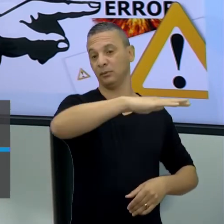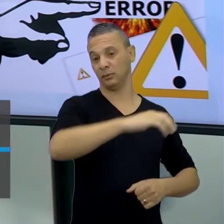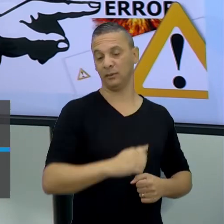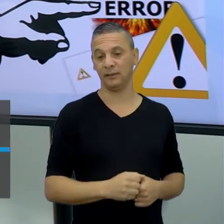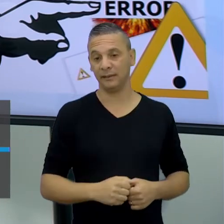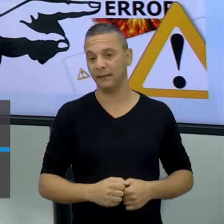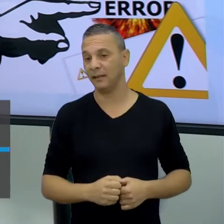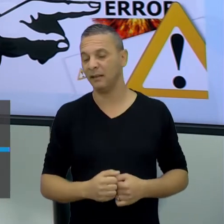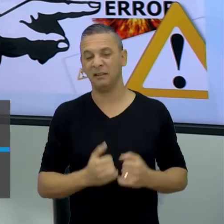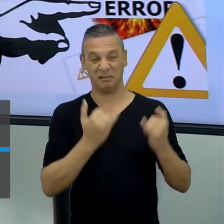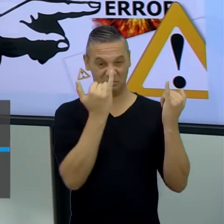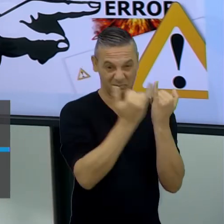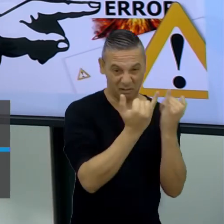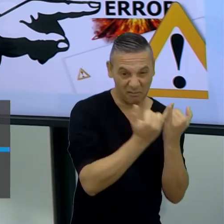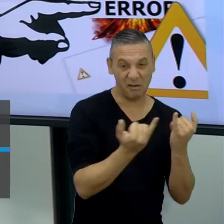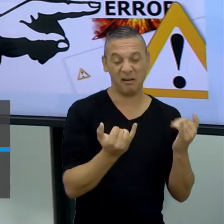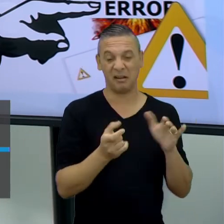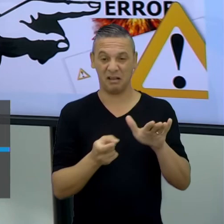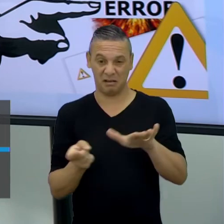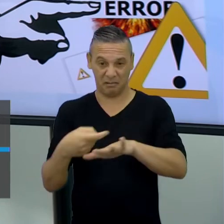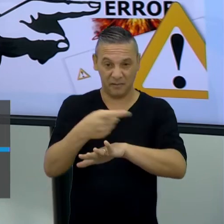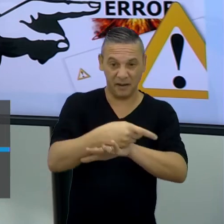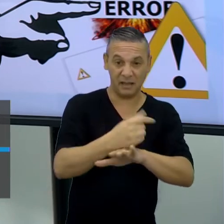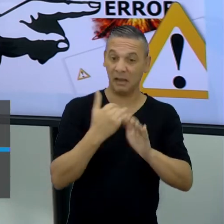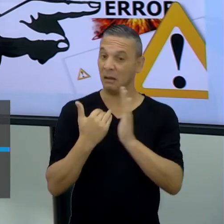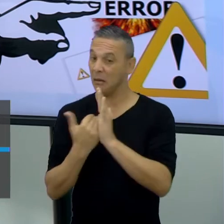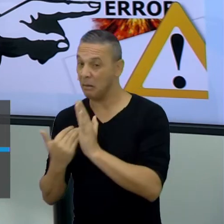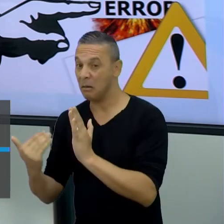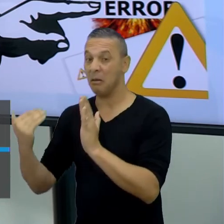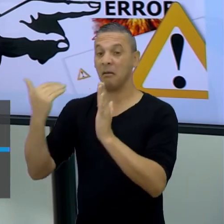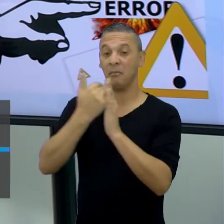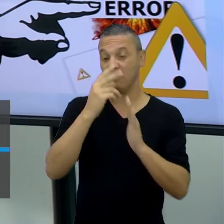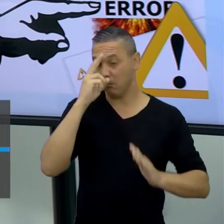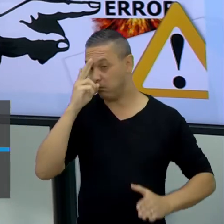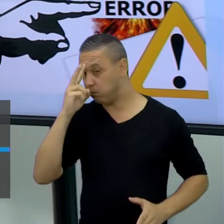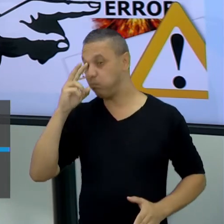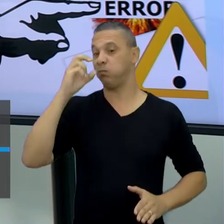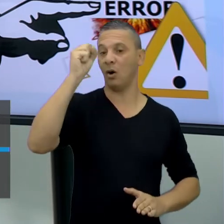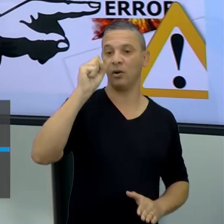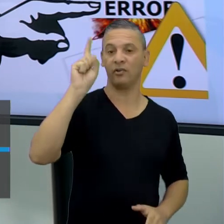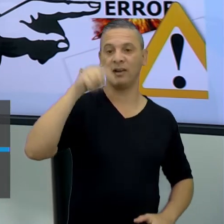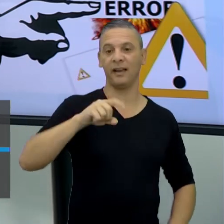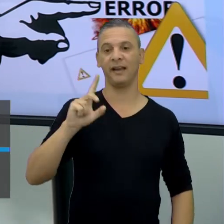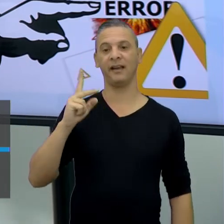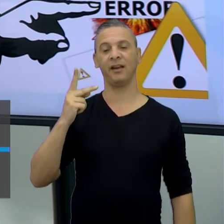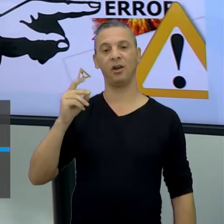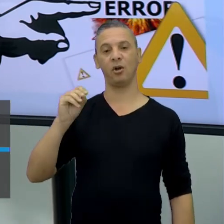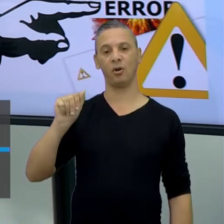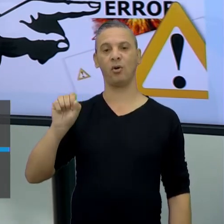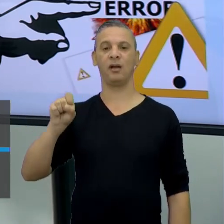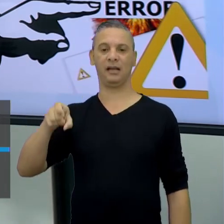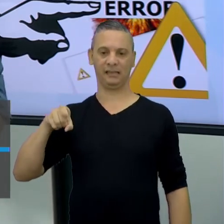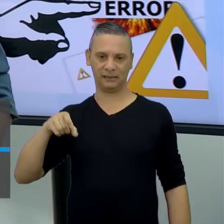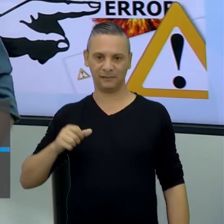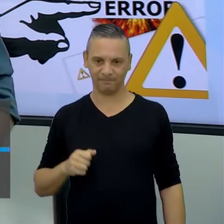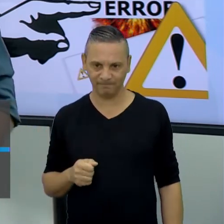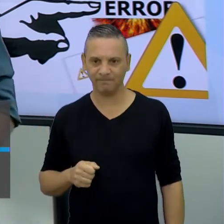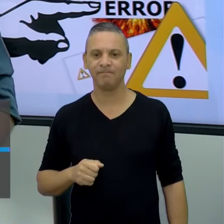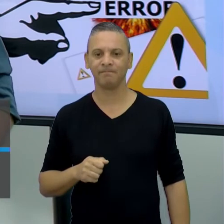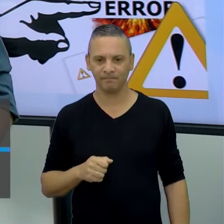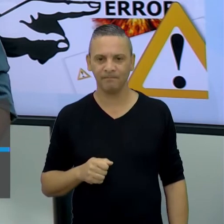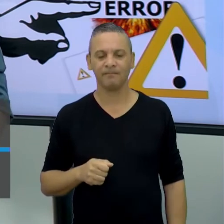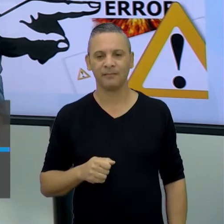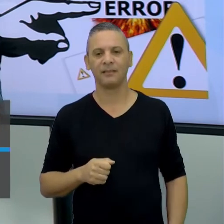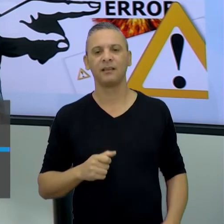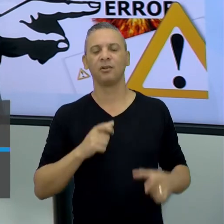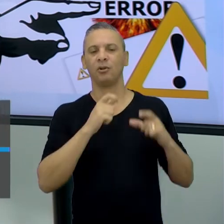É mais do que a fofoca, é mais do que a fake news. É a fake news elevada à máxima potência. É a pessoa que faz... São os escritórios que você falou.